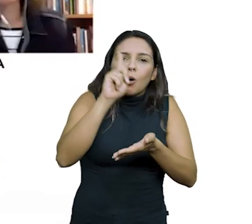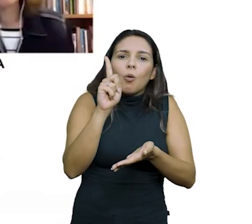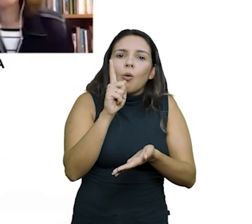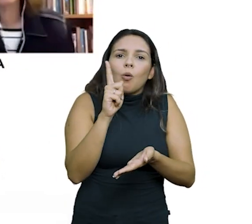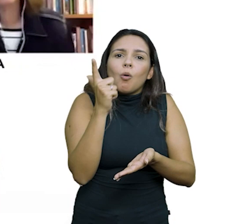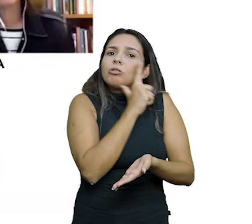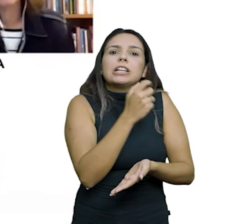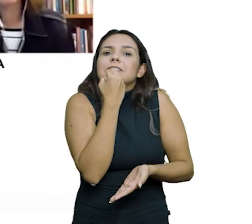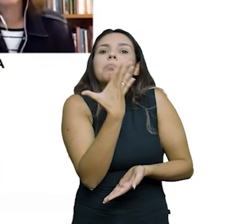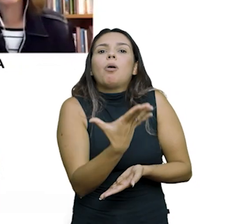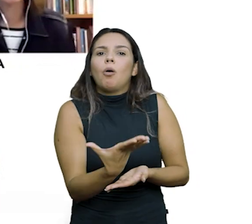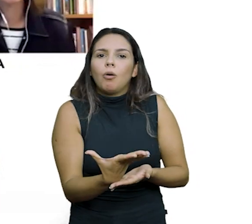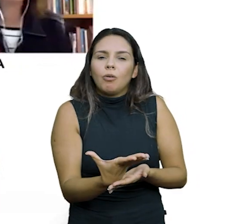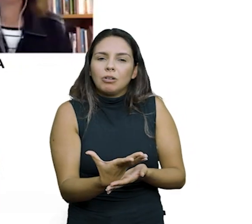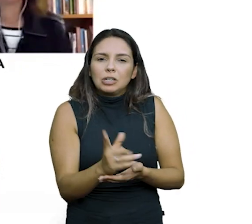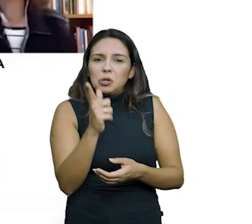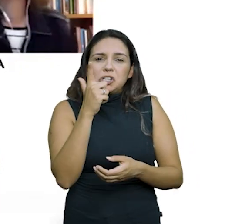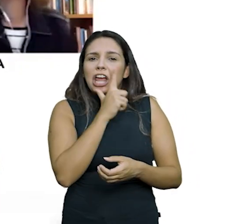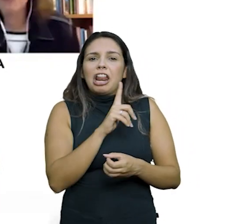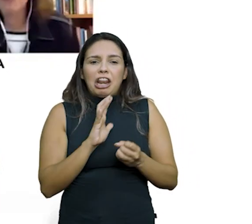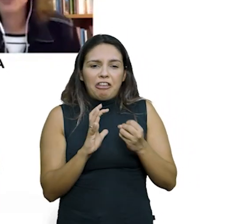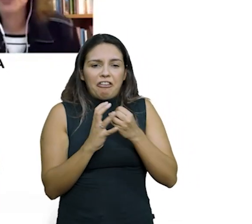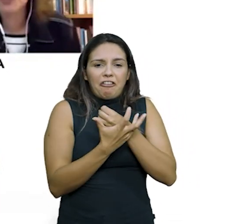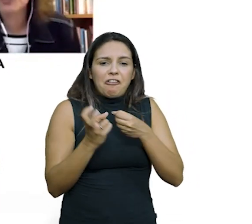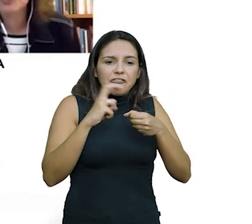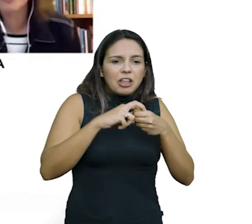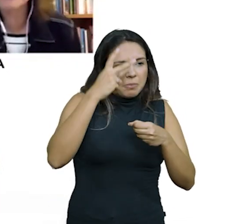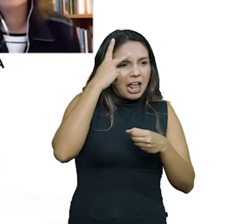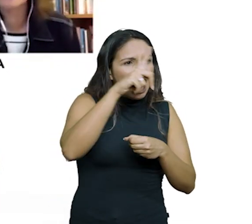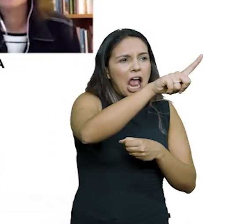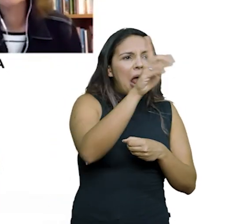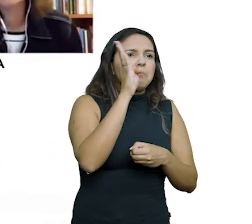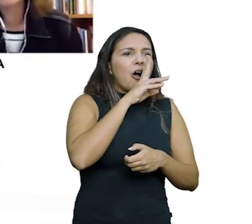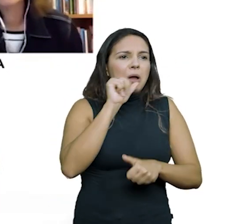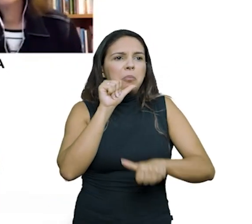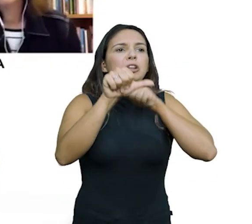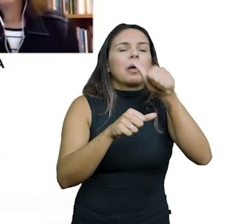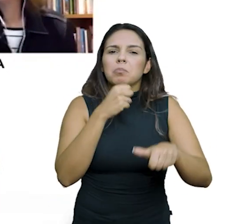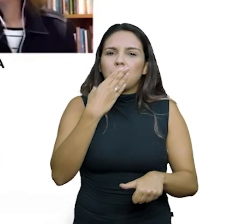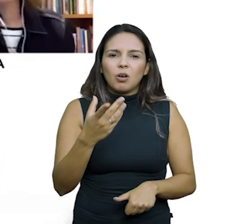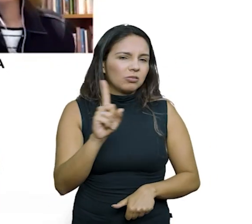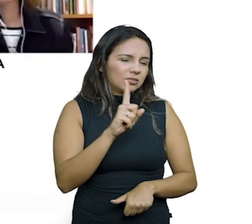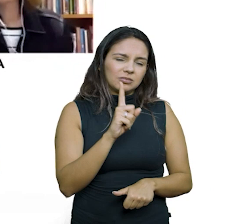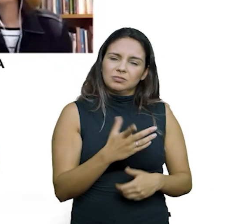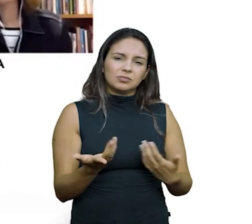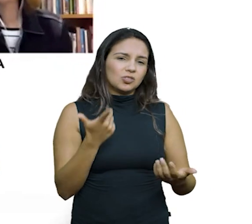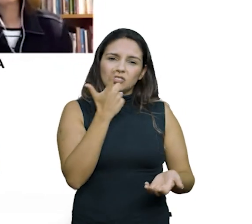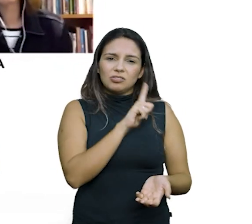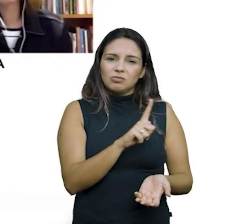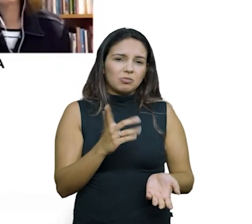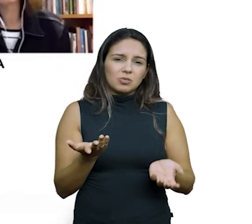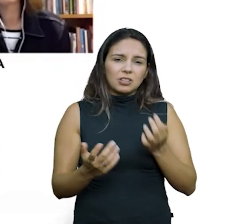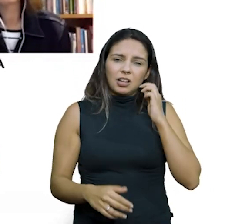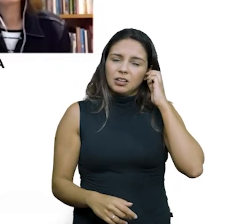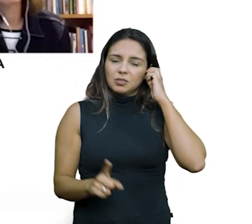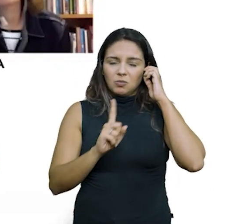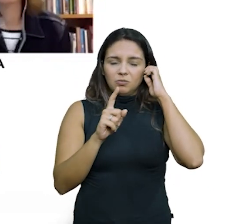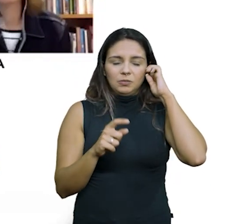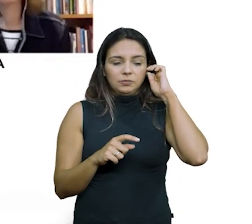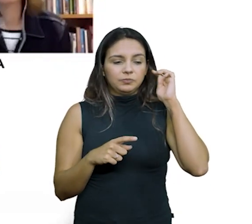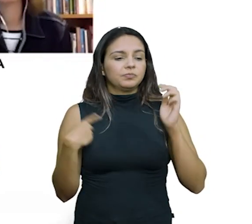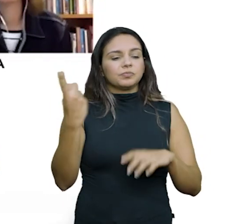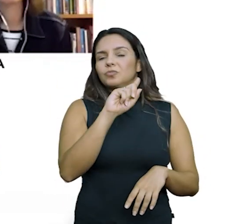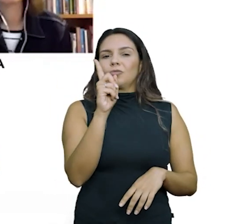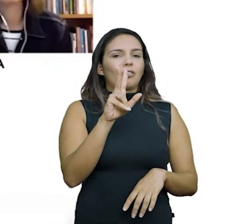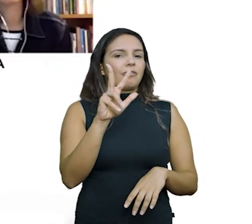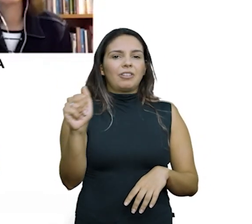vírus e achar que quem não é bom vai sair bom do outro lado, sabe? Então, eu queria estar sentindo mais esperança e não estou conseguindo. Eu estou